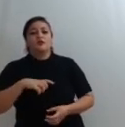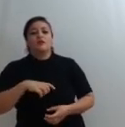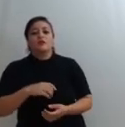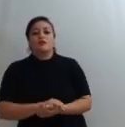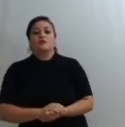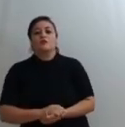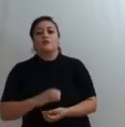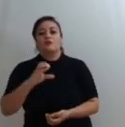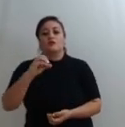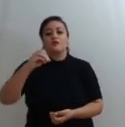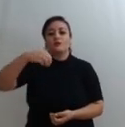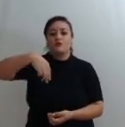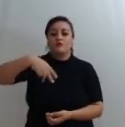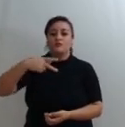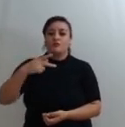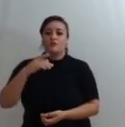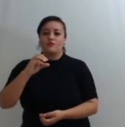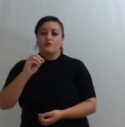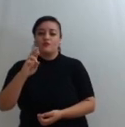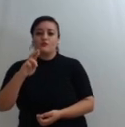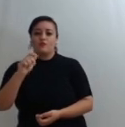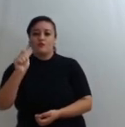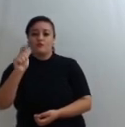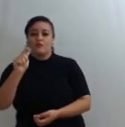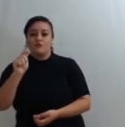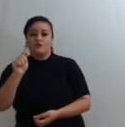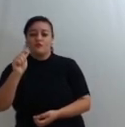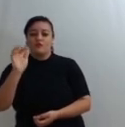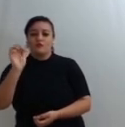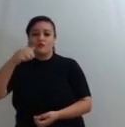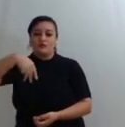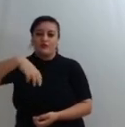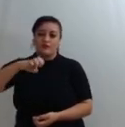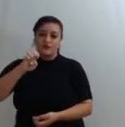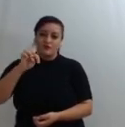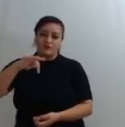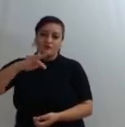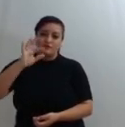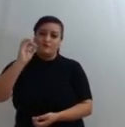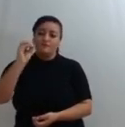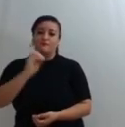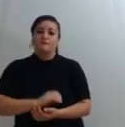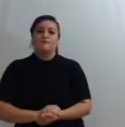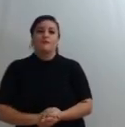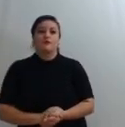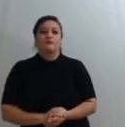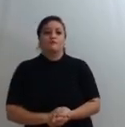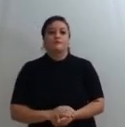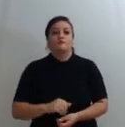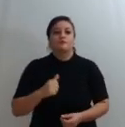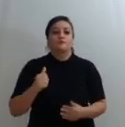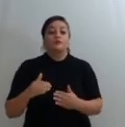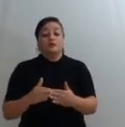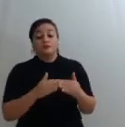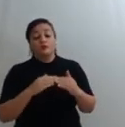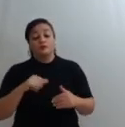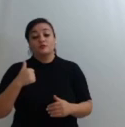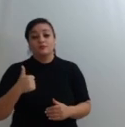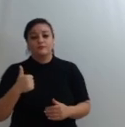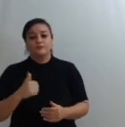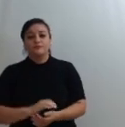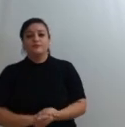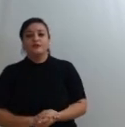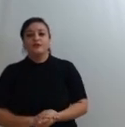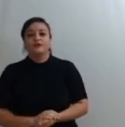insatisfatório do rei do campo. Nesse sentido, eu trago outros precedentes. Segundo a primeira jornada de direito e processo